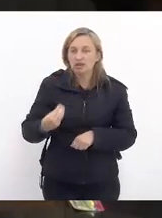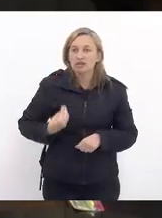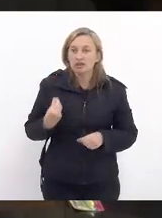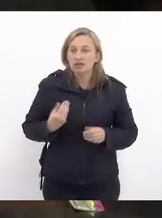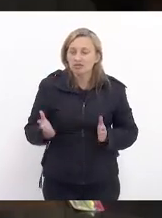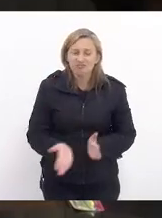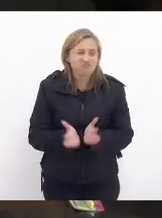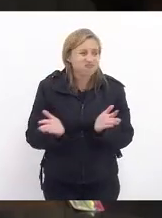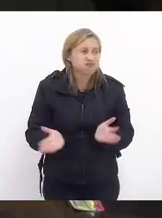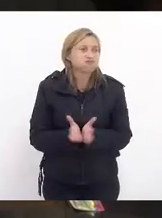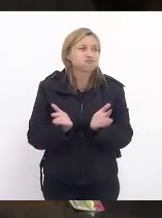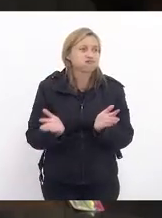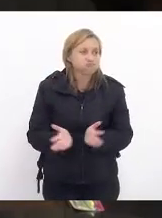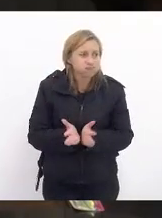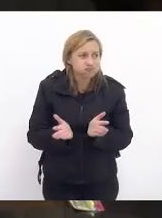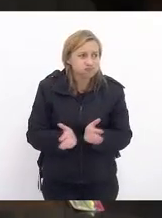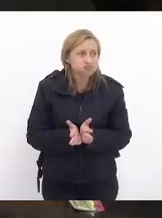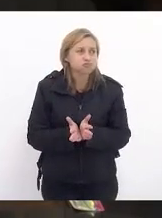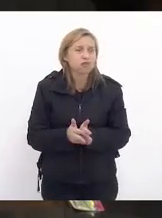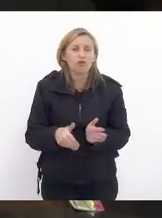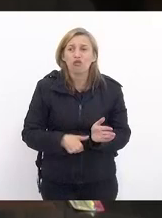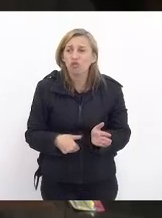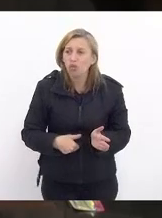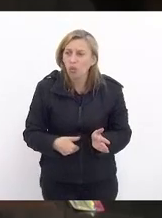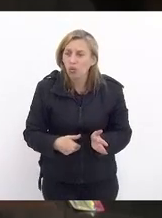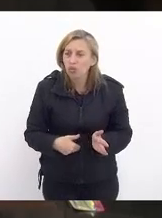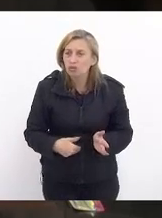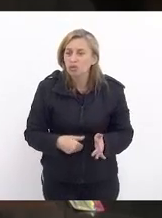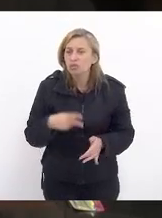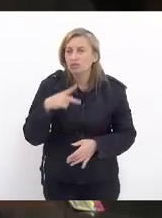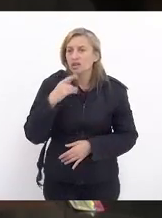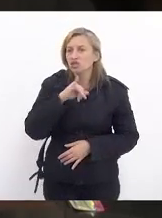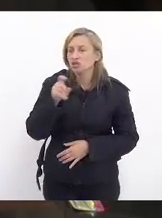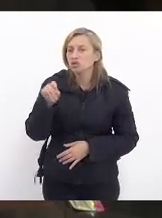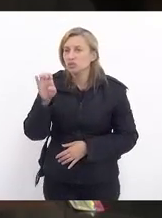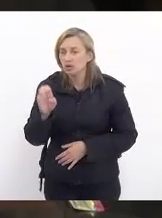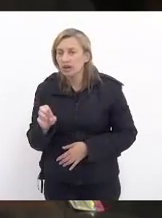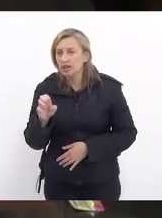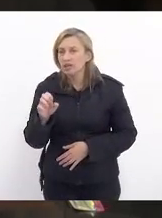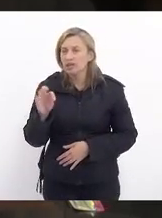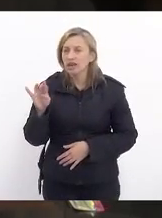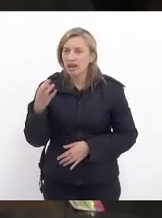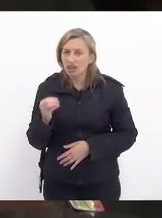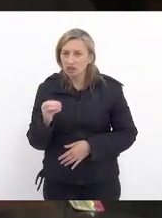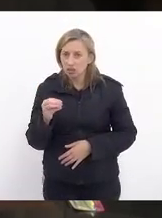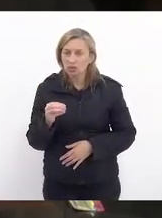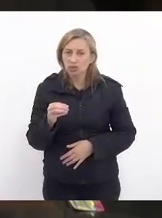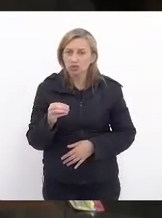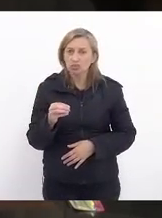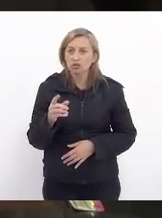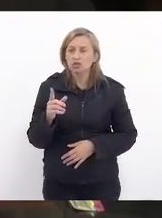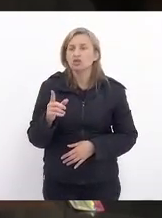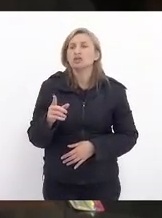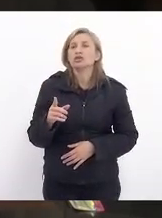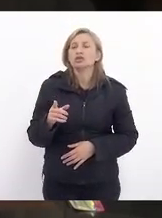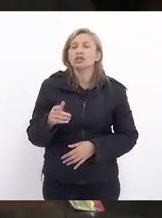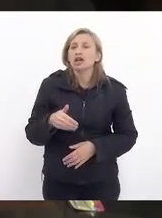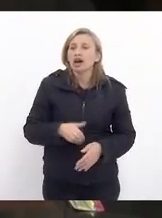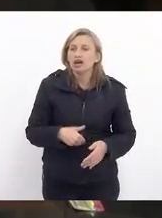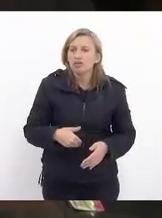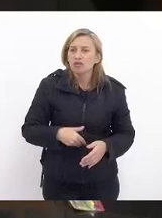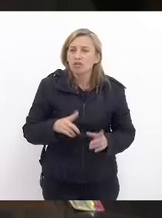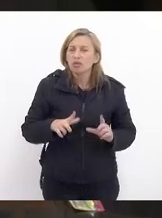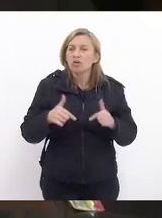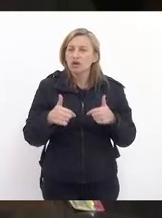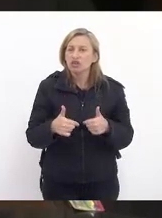dentro da mais absoluta pobreza submetidos a fome e Como dizia Josué de Castro de grande de obras que nós tivemos no Brasil a fome a